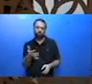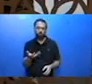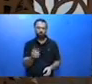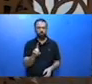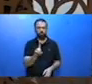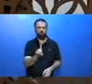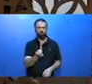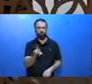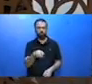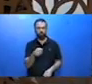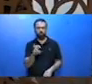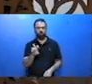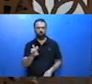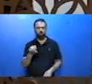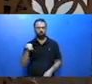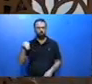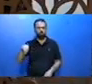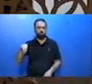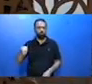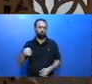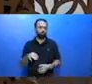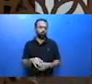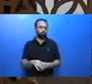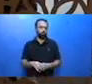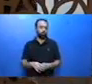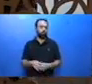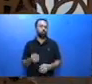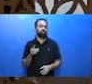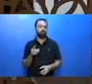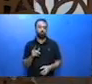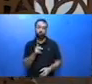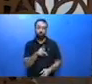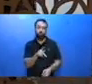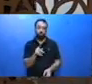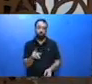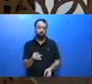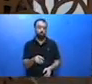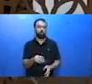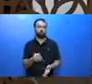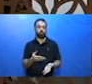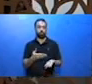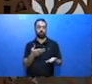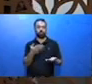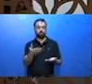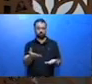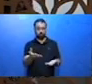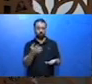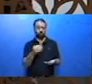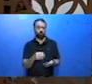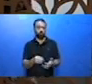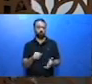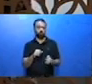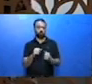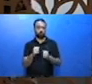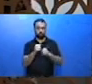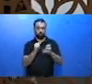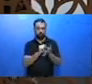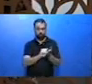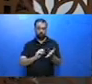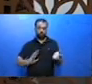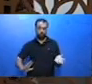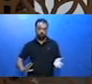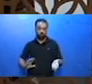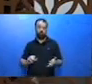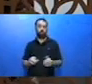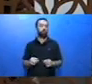1,49 m. Então, lá na escola, quando os professores propõem algumas atividades, eles usam bastante a fita